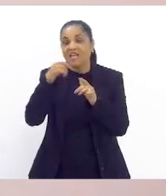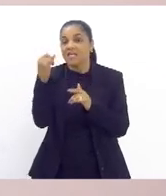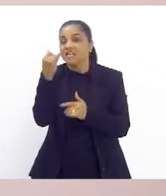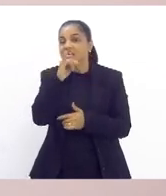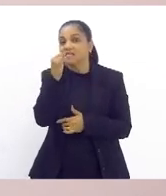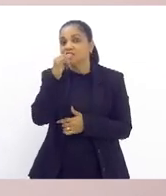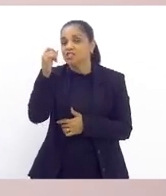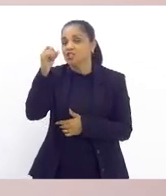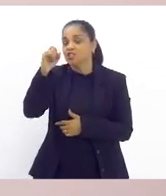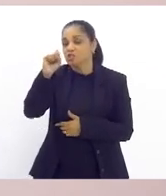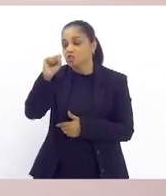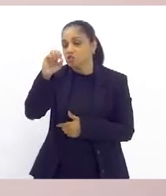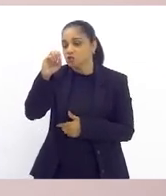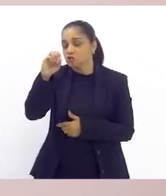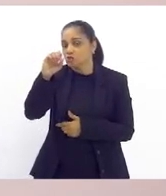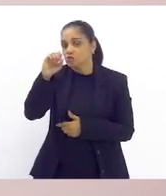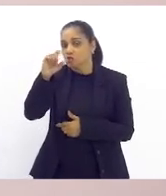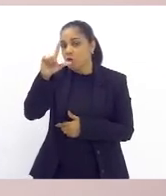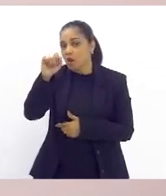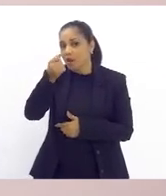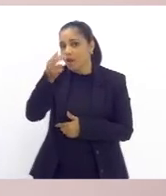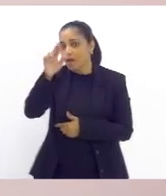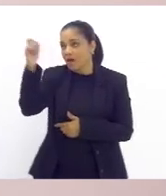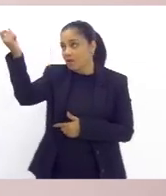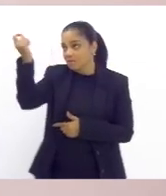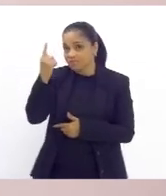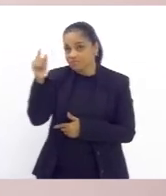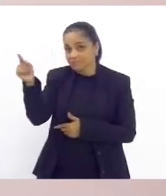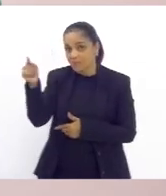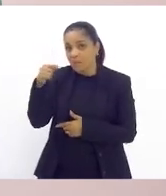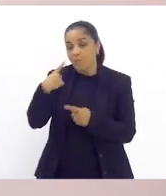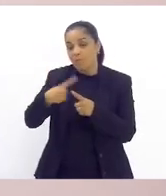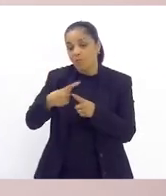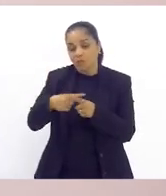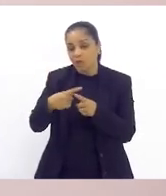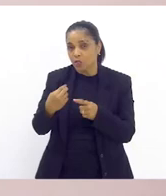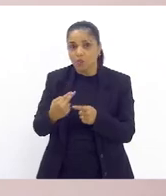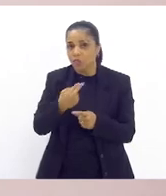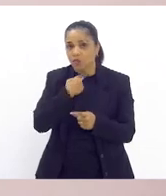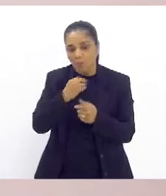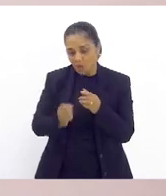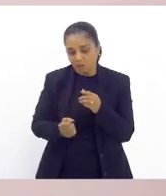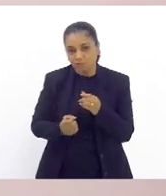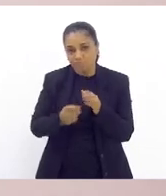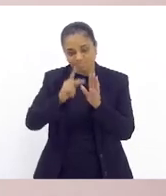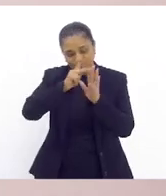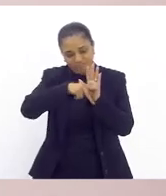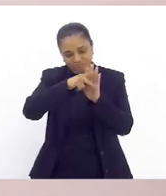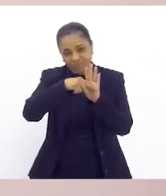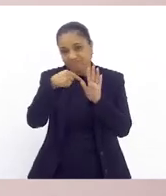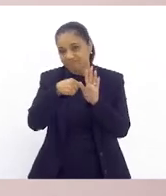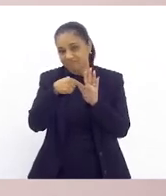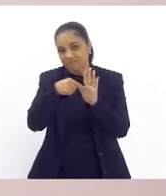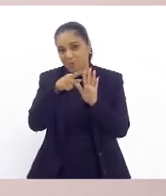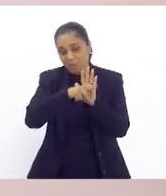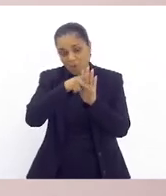que não podem ser implementados porque a nossa subestação é uma sucata